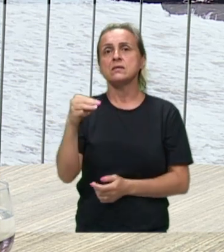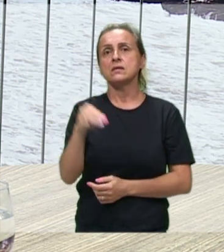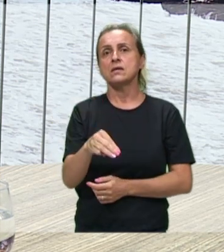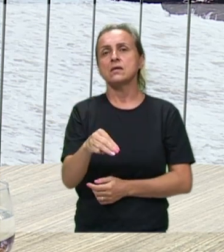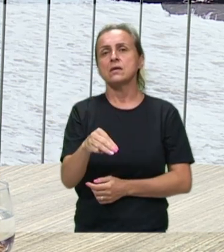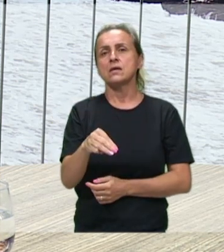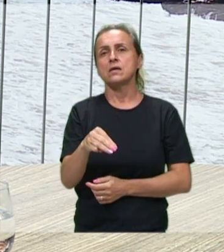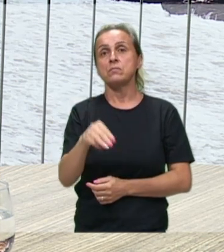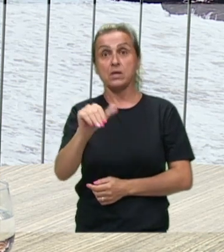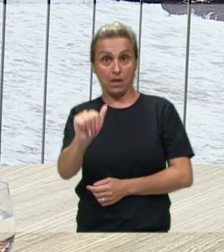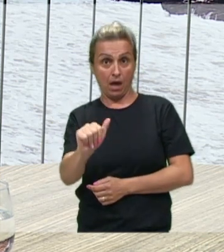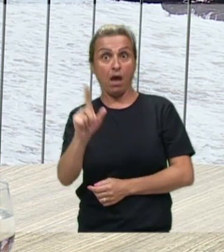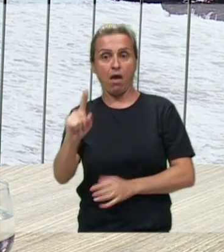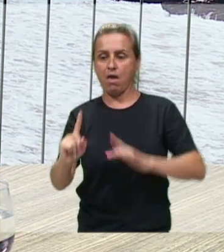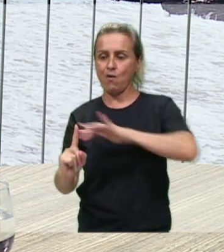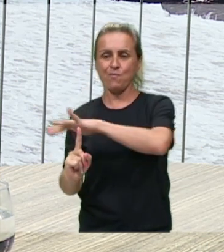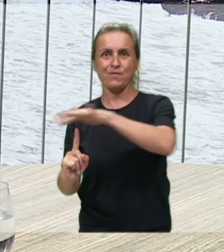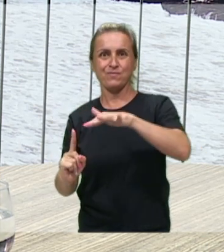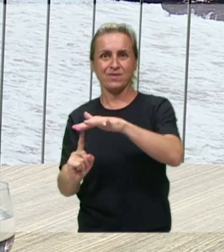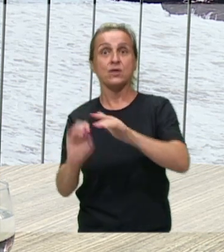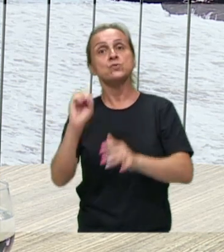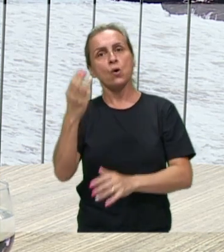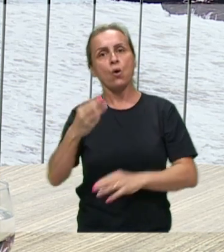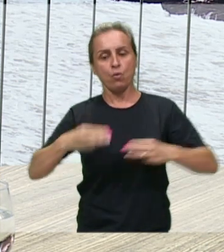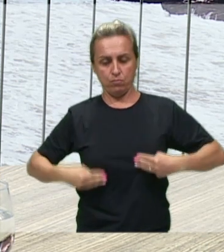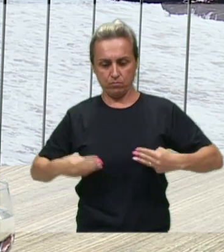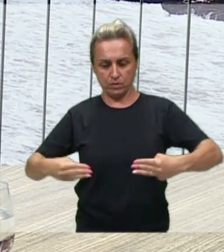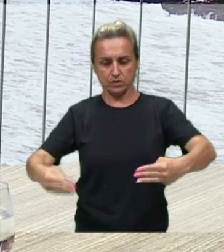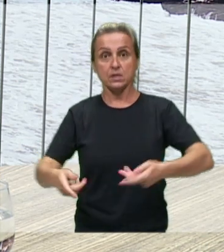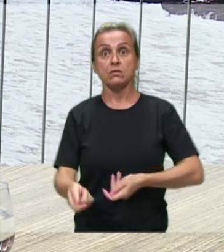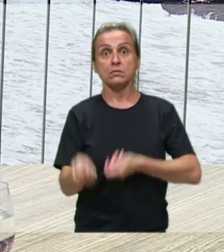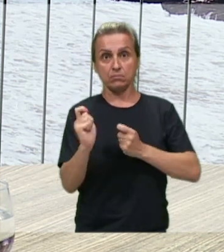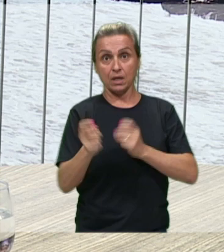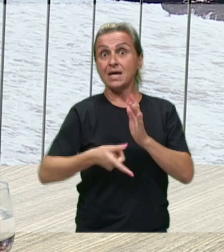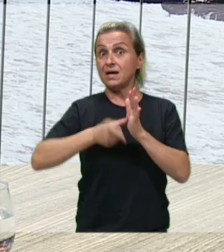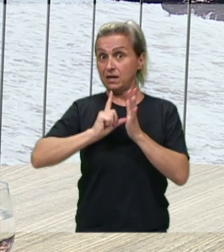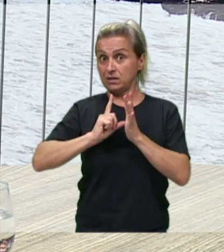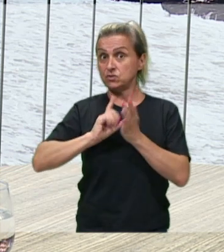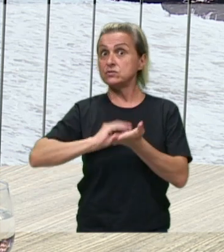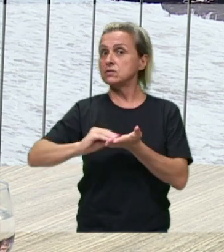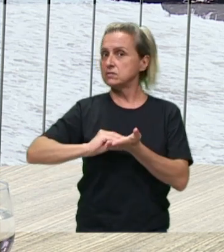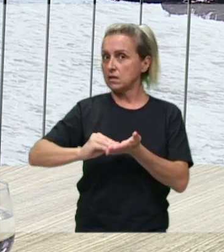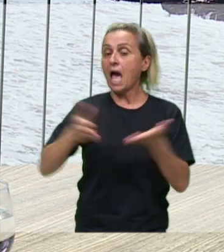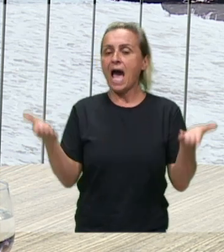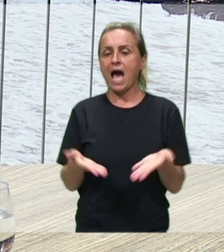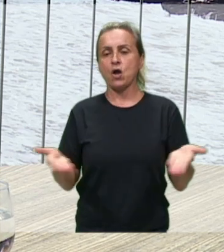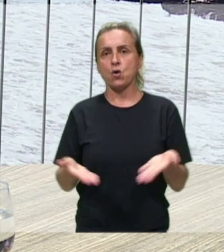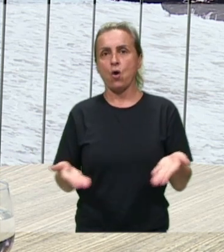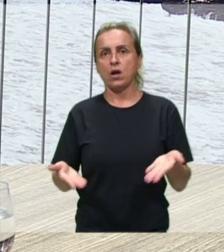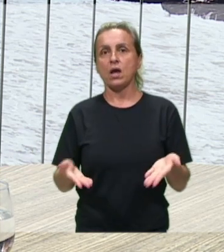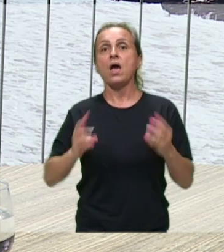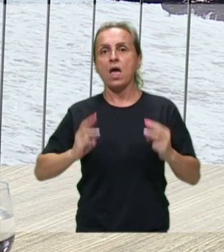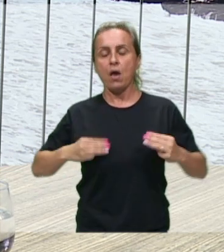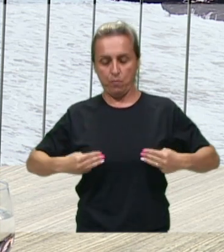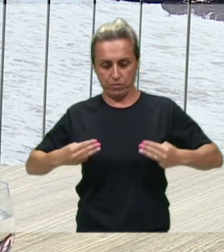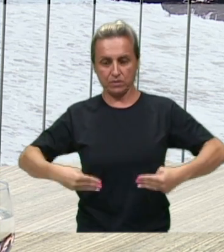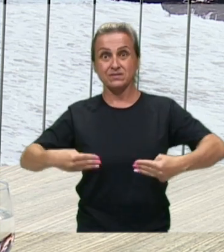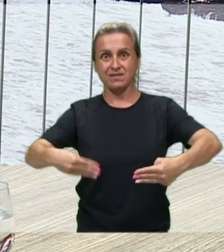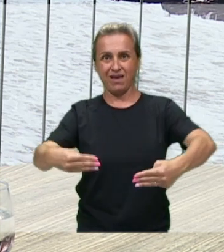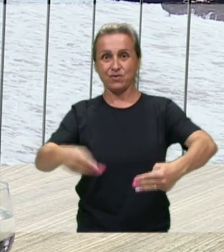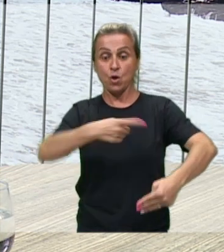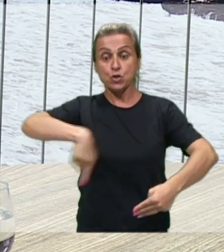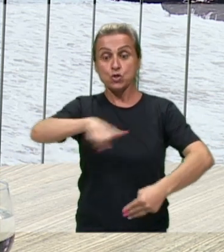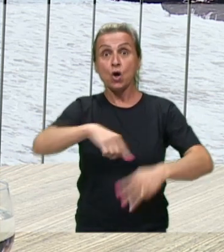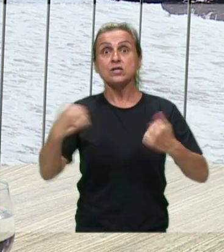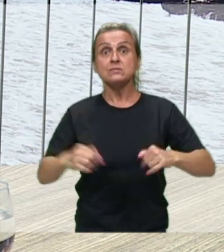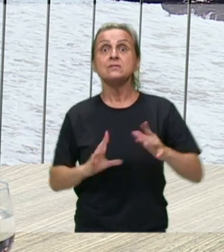ambiente, com o Ministério da Pesca. Anteriormente, era uma secretaria, agora se passa pelo Ministério. Nós temos que estar dentro do Ministério, não o